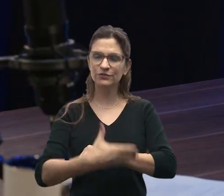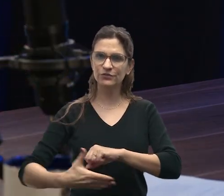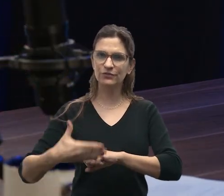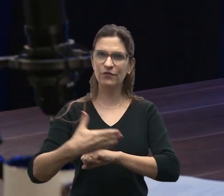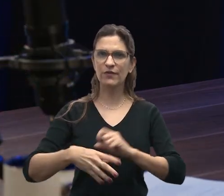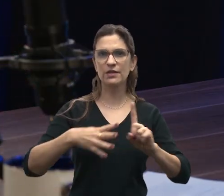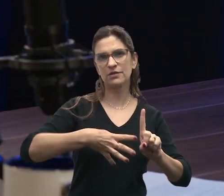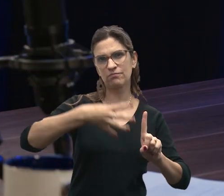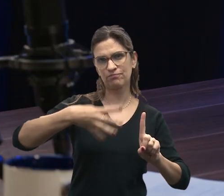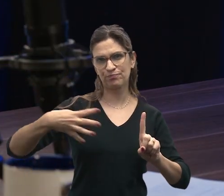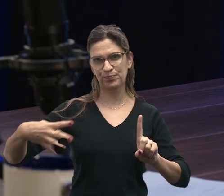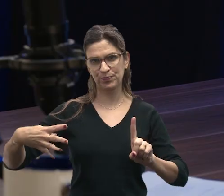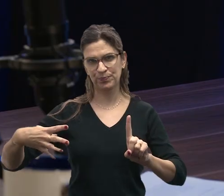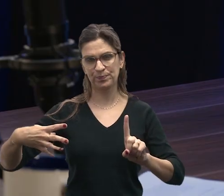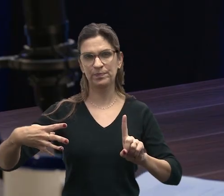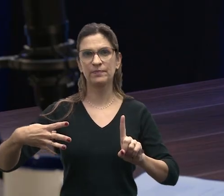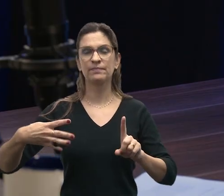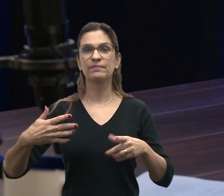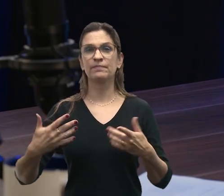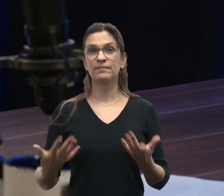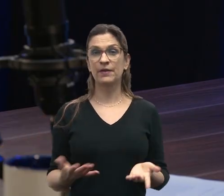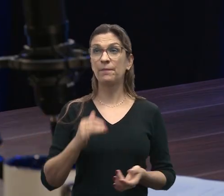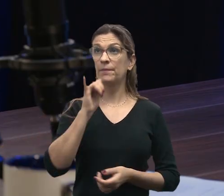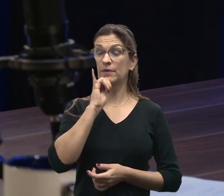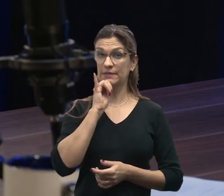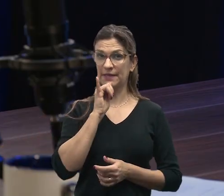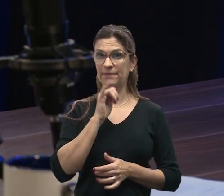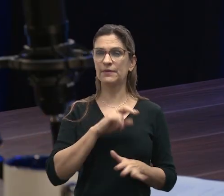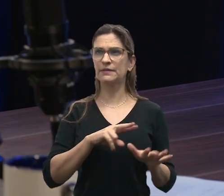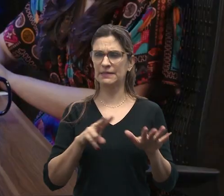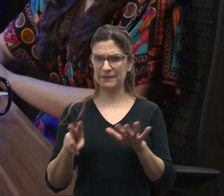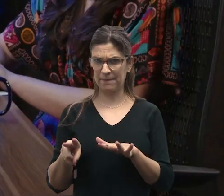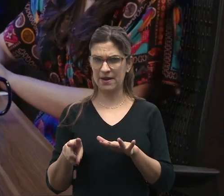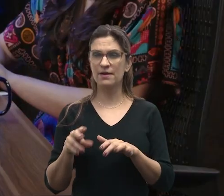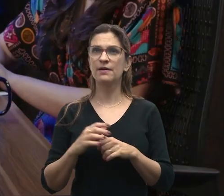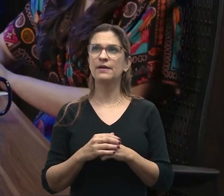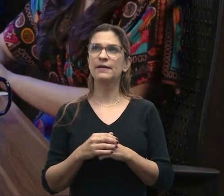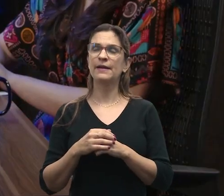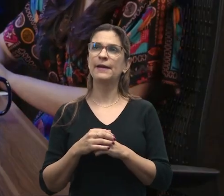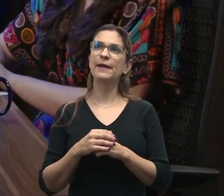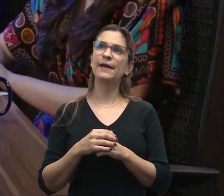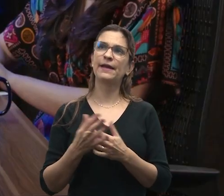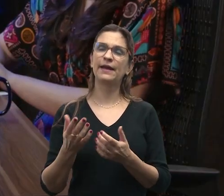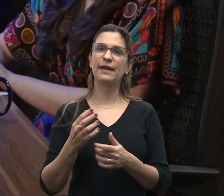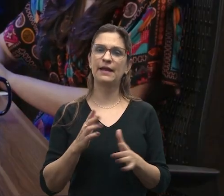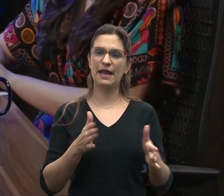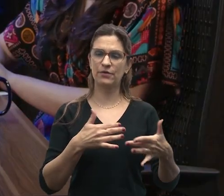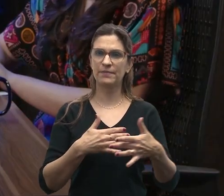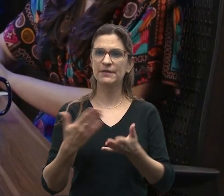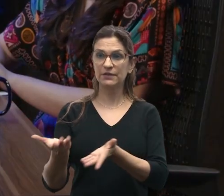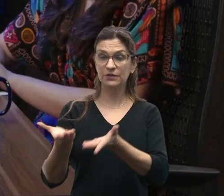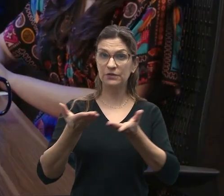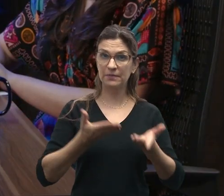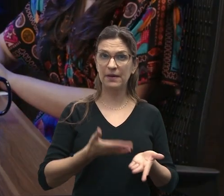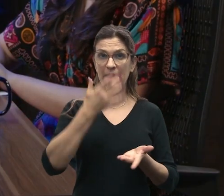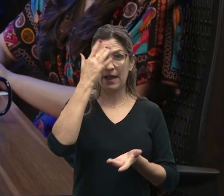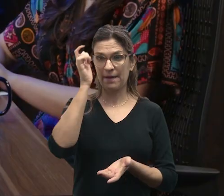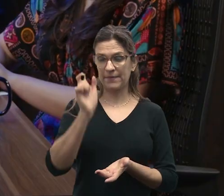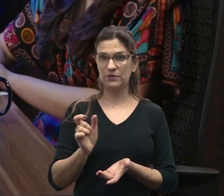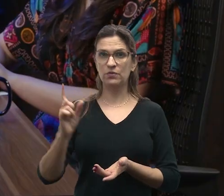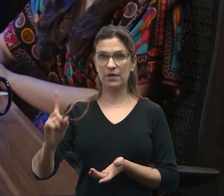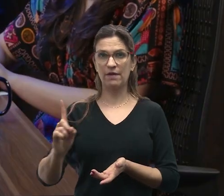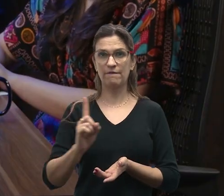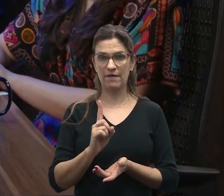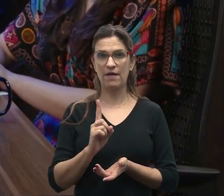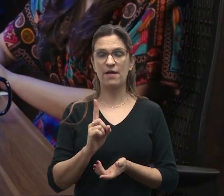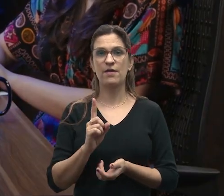para enfrentar essa dificuldade. Então, por exemplo, essa semana, nós recebemos uma pessoa que nos noticiou, ela é uma mulher